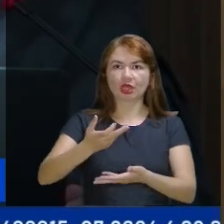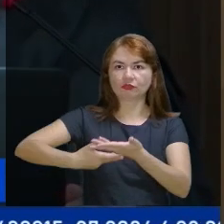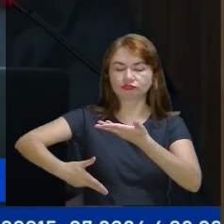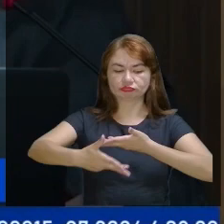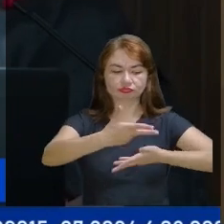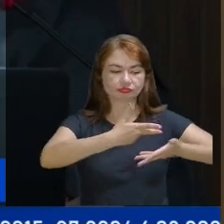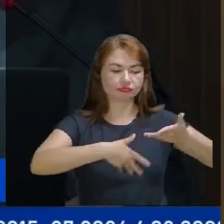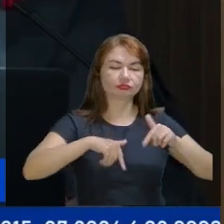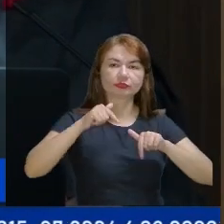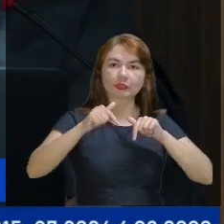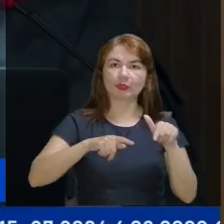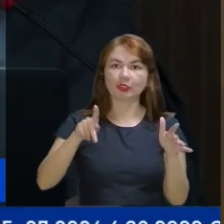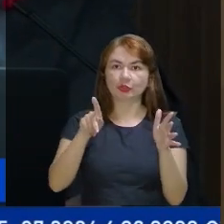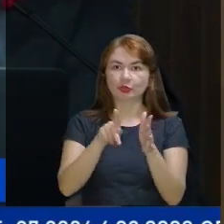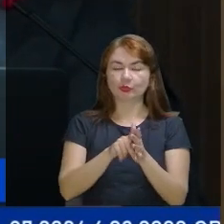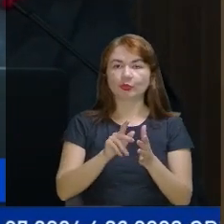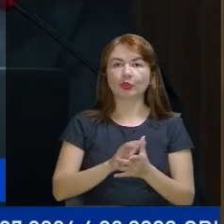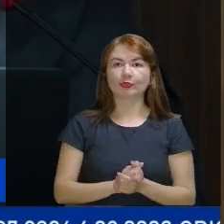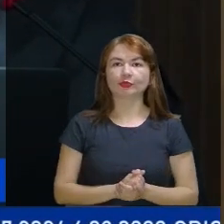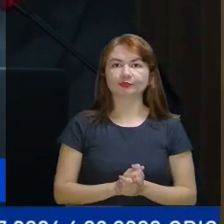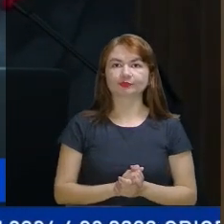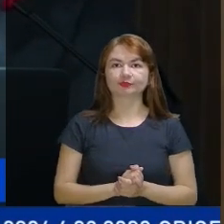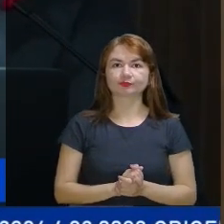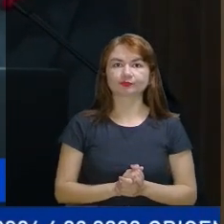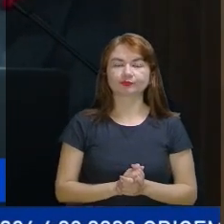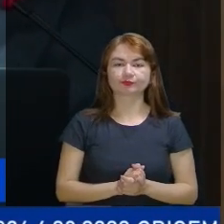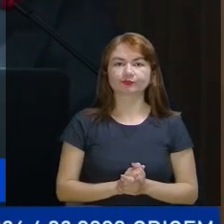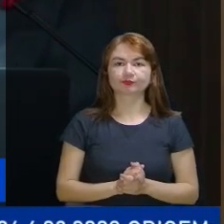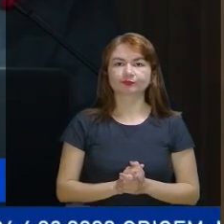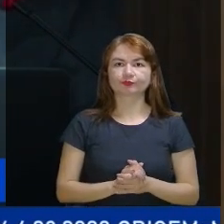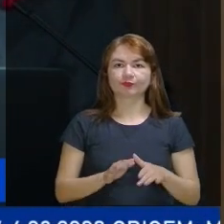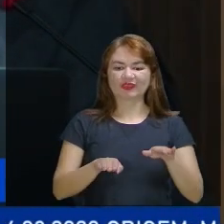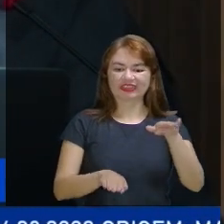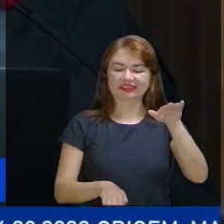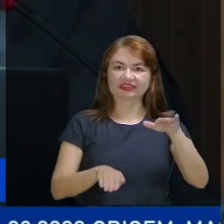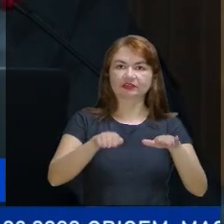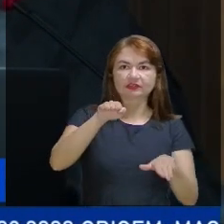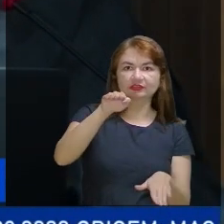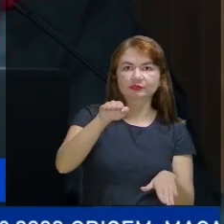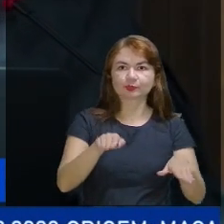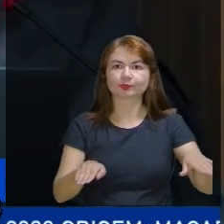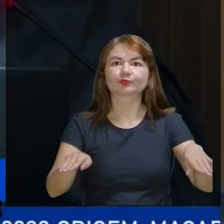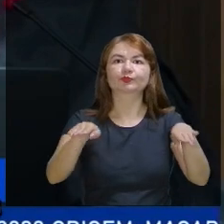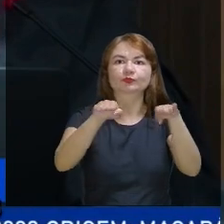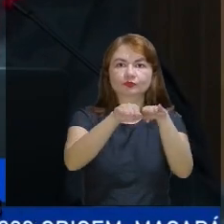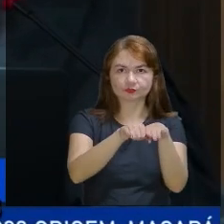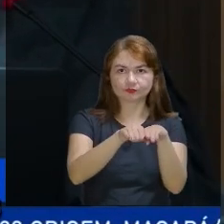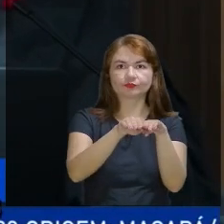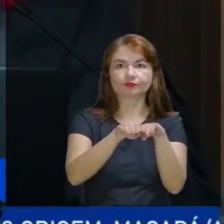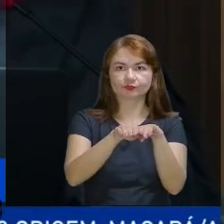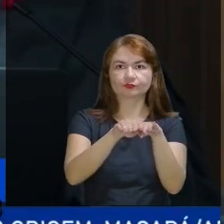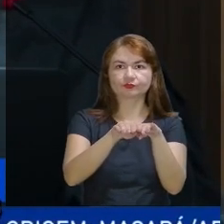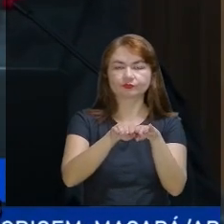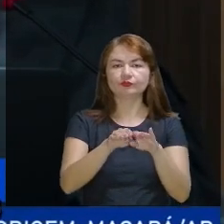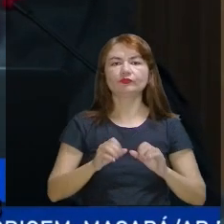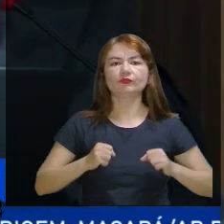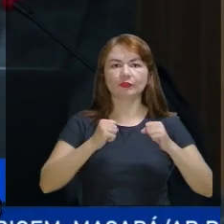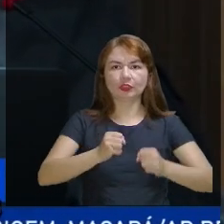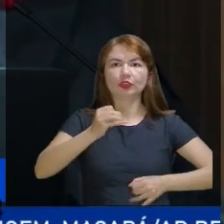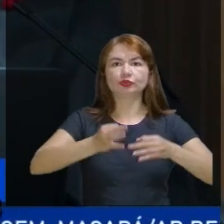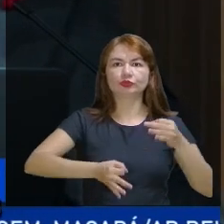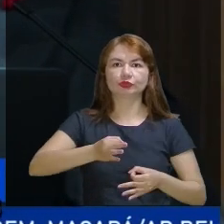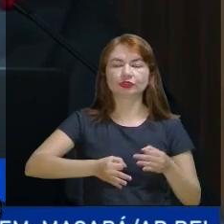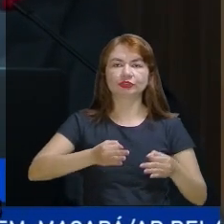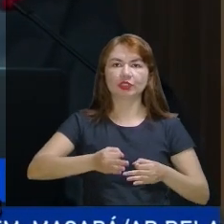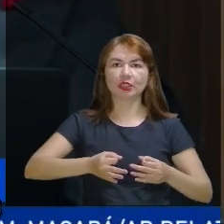ações voltadas a correções das desigualdades raciais, ampliando a capacidade do Poder Judiciário de diálogo